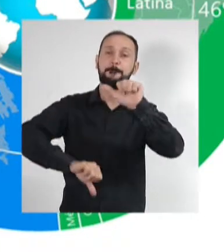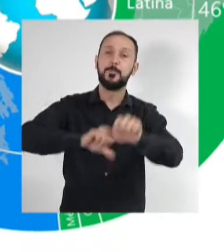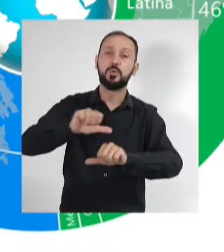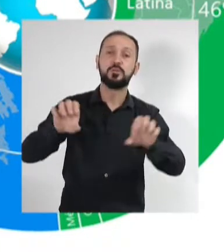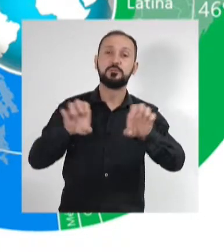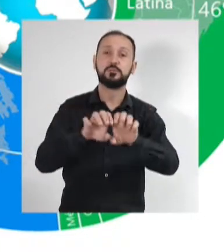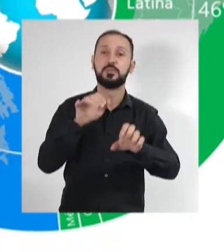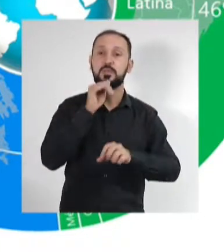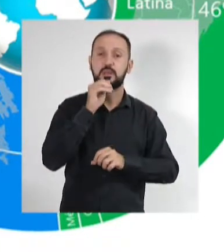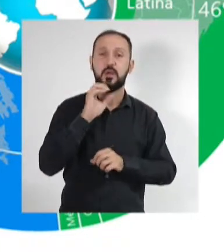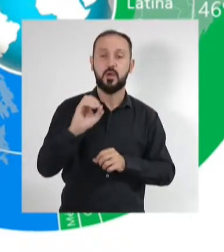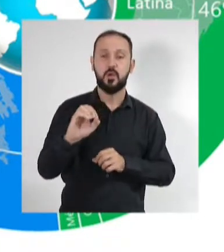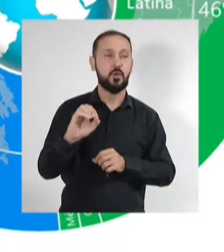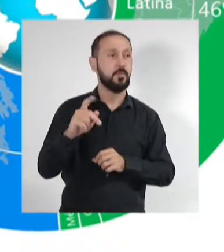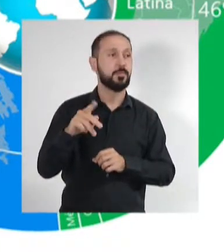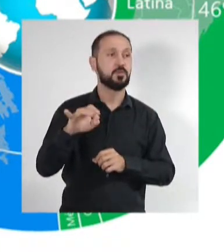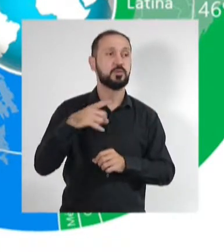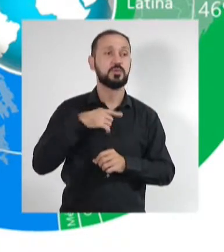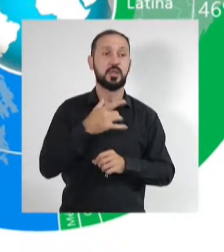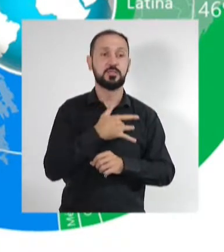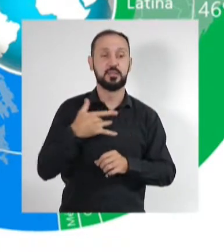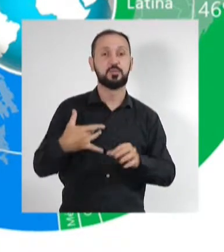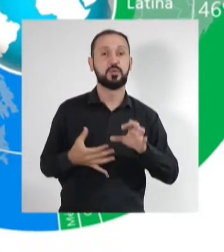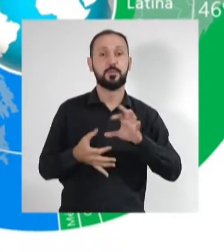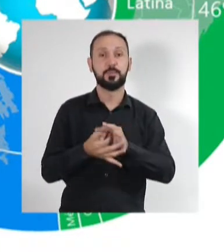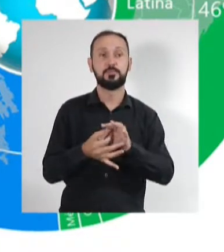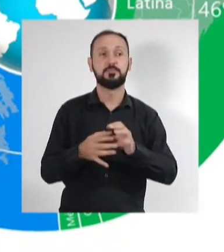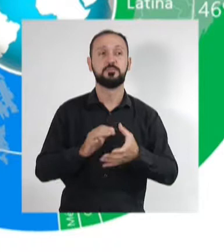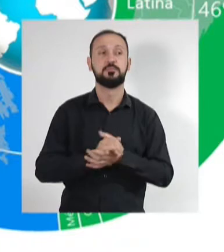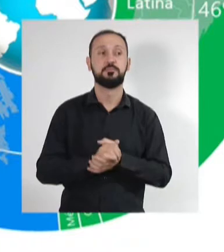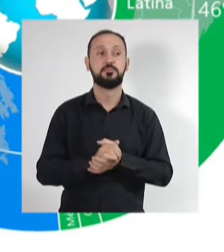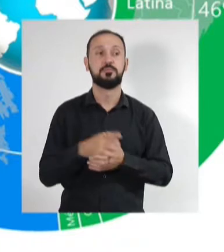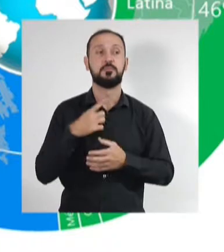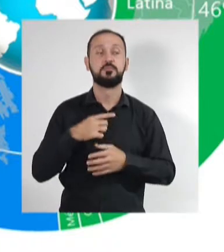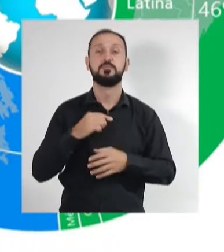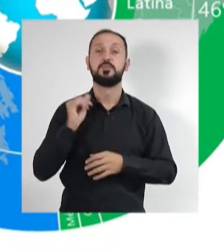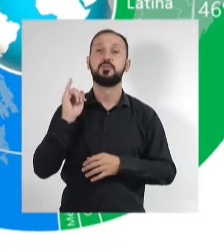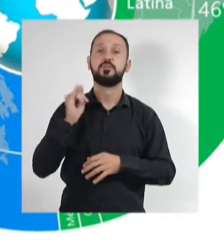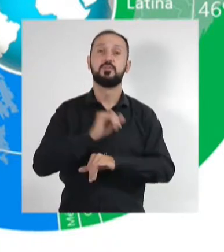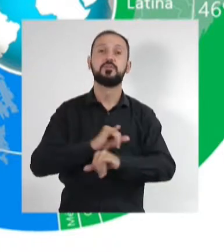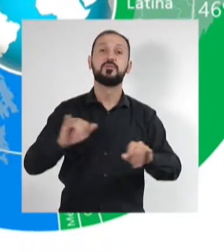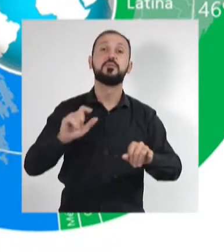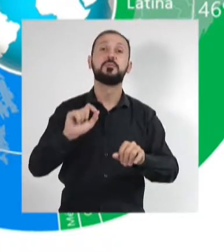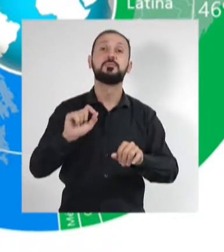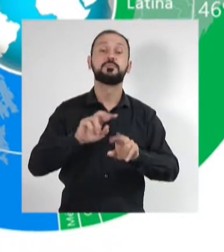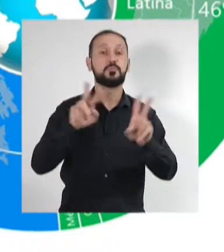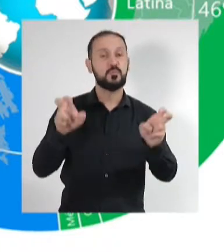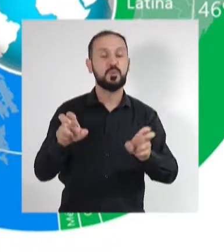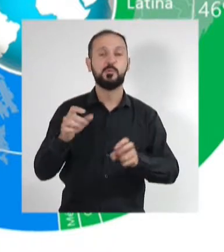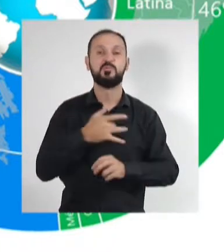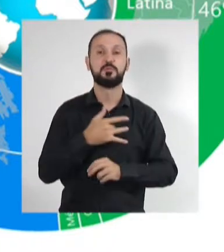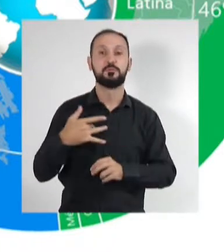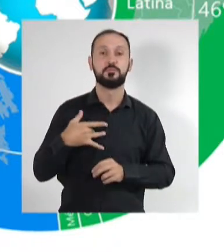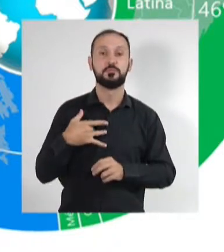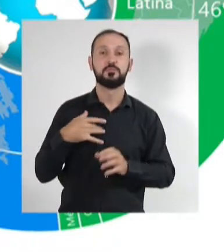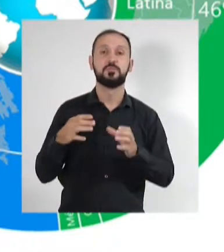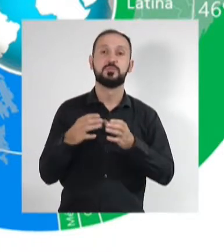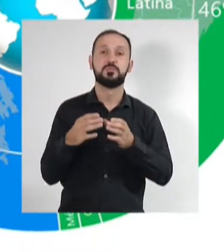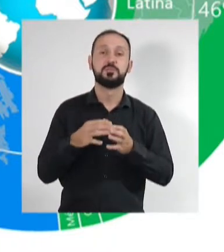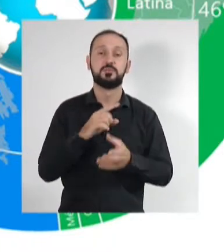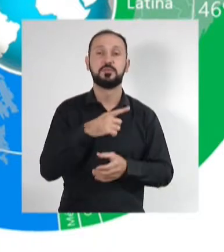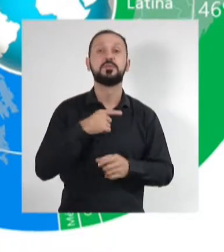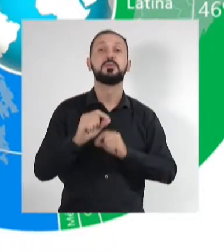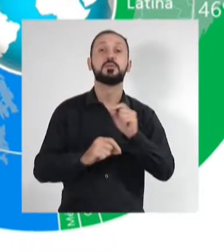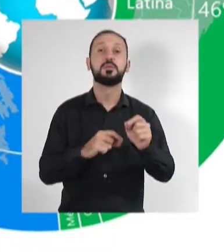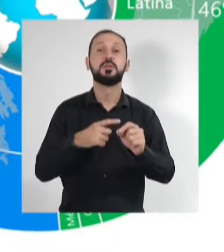É um exemplo, a Optum, que é saúde conectada, é um braço de dados para a saúde do grupo United